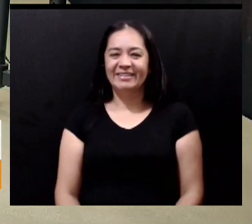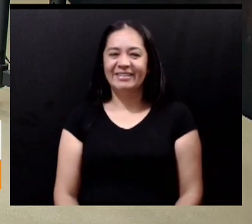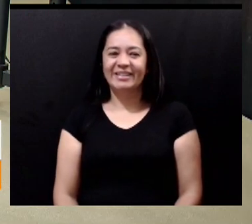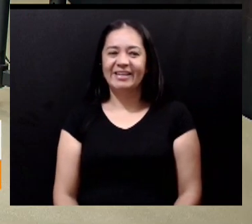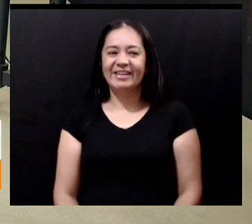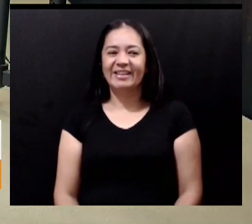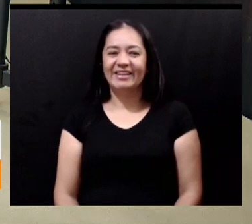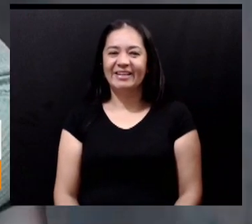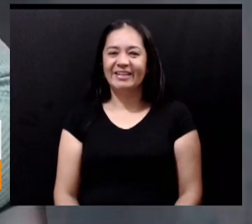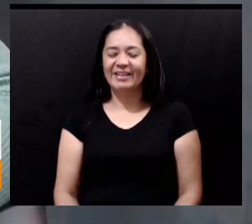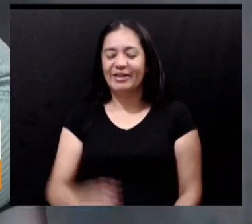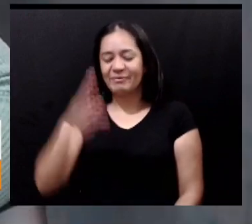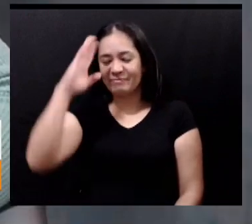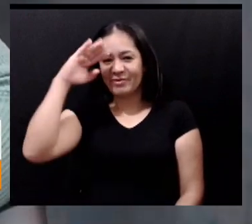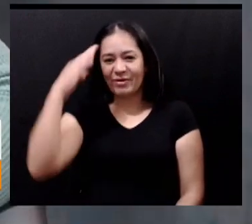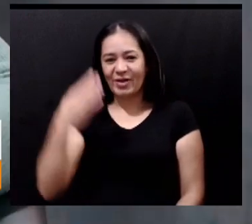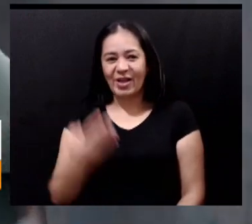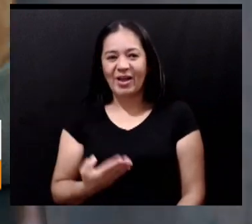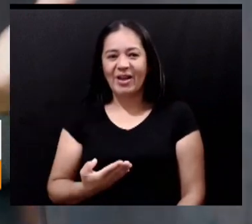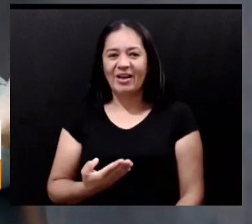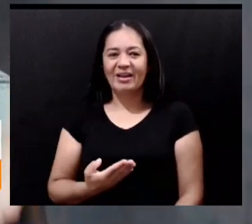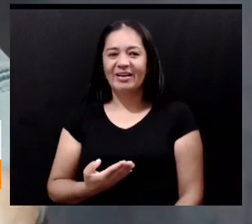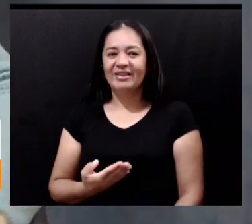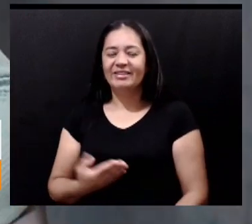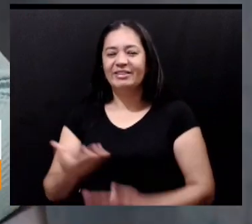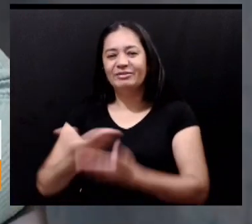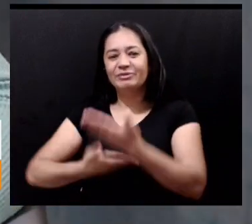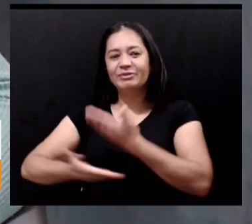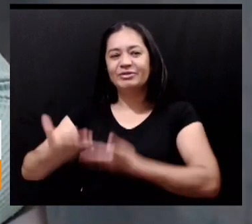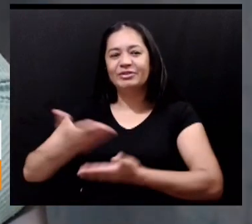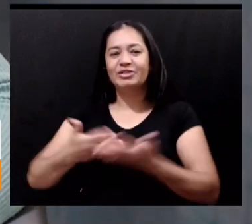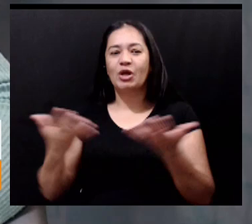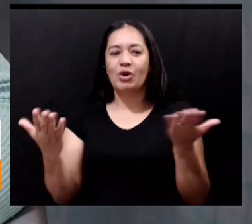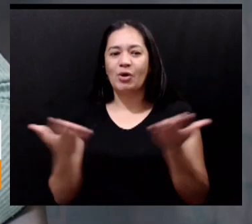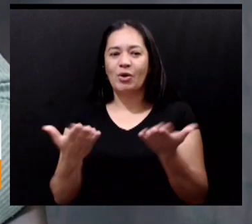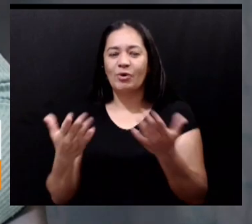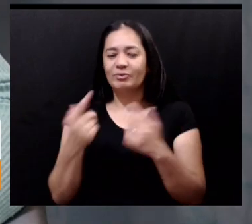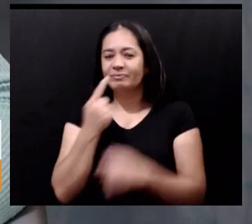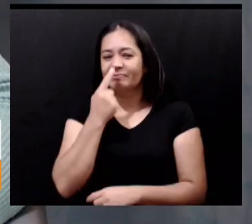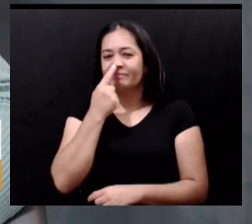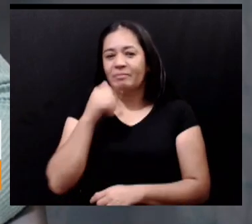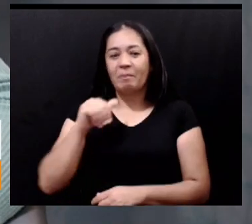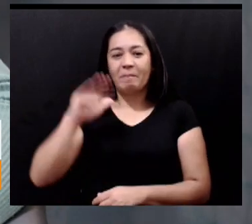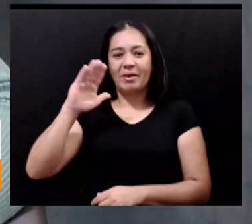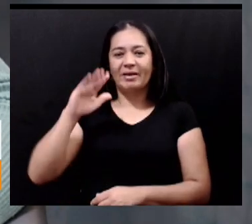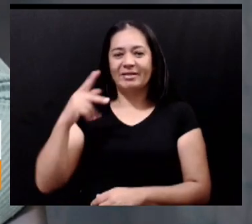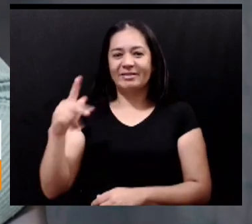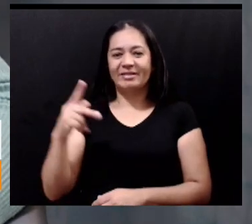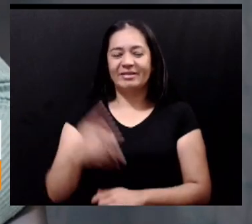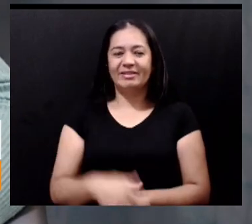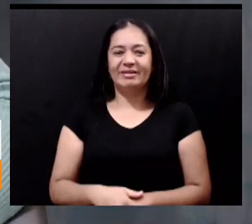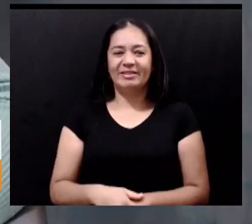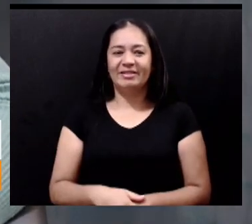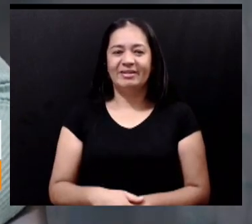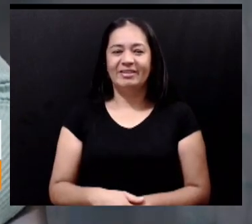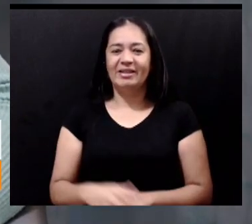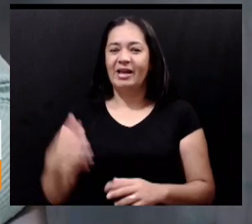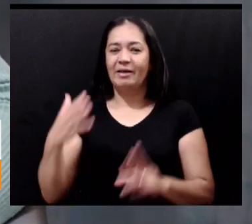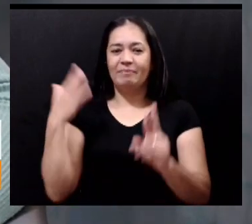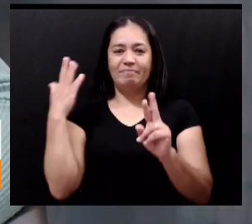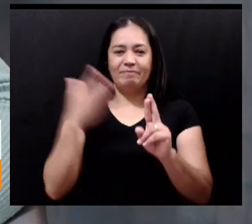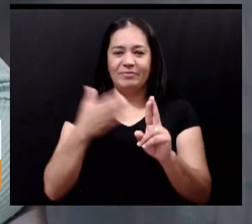né, de compartilhar e hoje me aproximar mais dela. Então, Marília é uma referência hoje, né, para